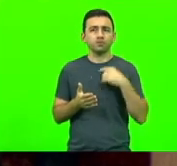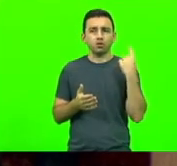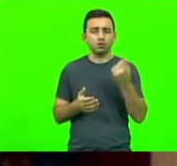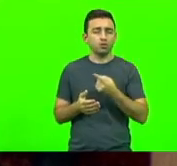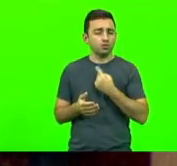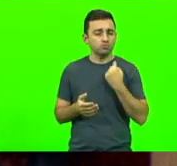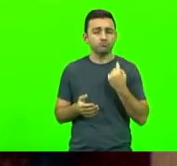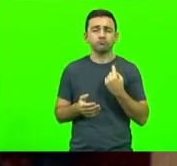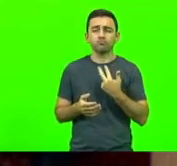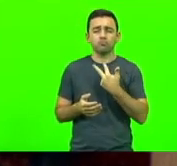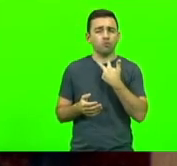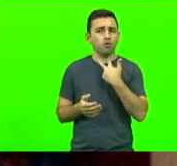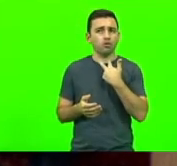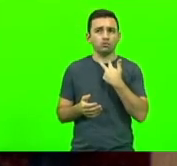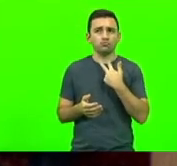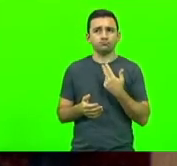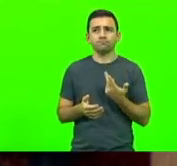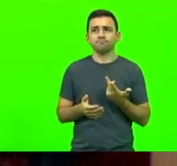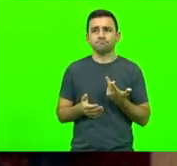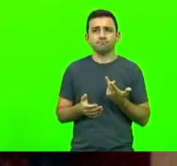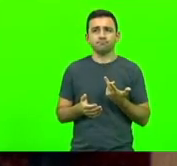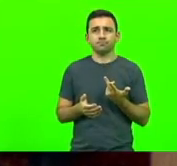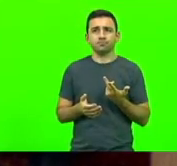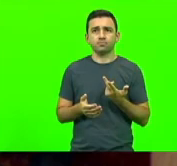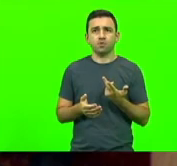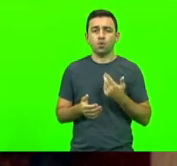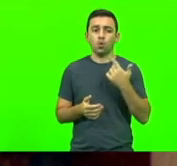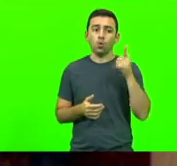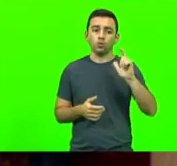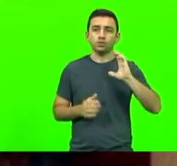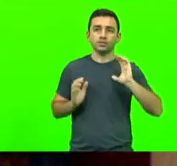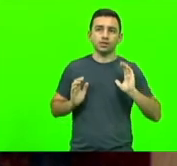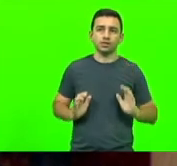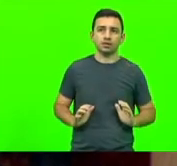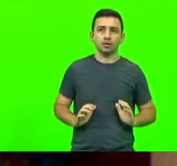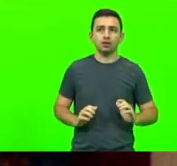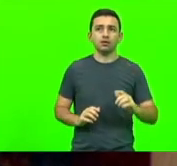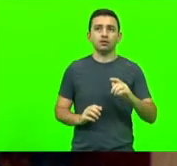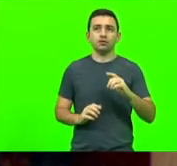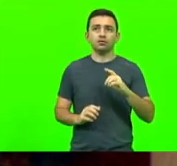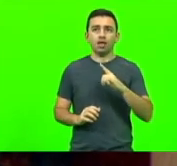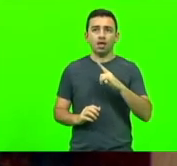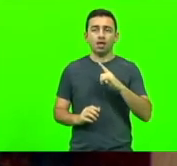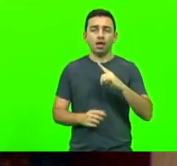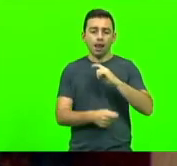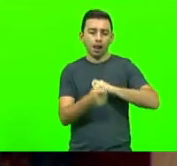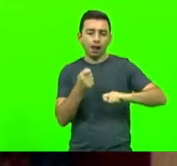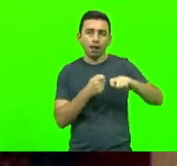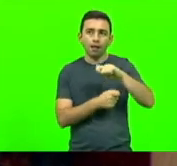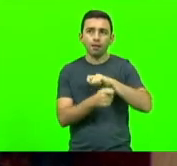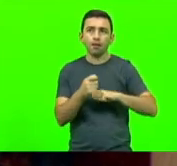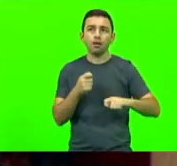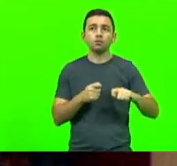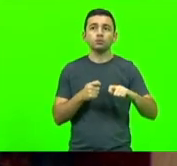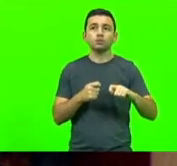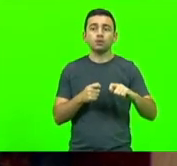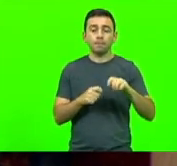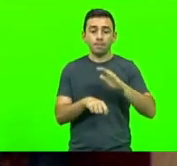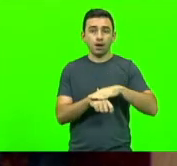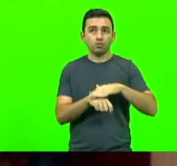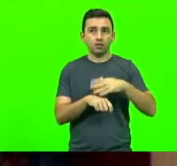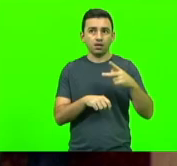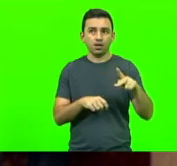podemos, de outra sorte, um outro cidadão que tem o seu comércio, o seu negócio,